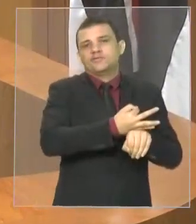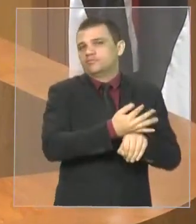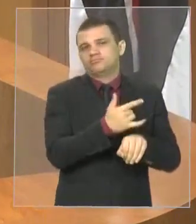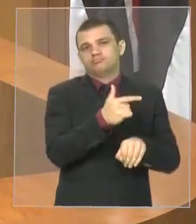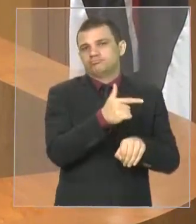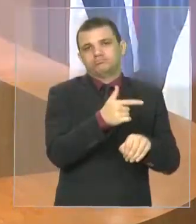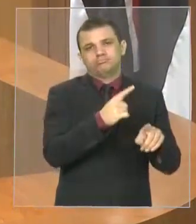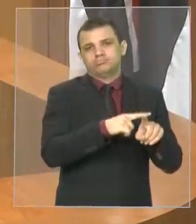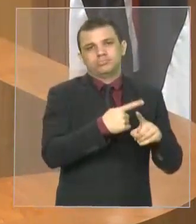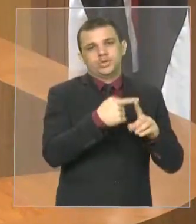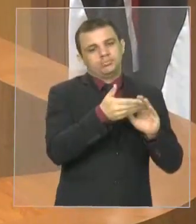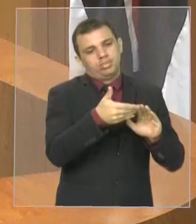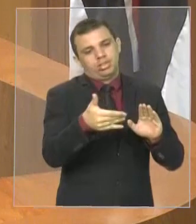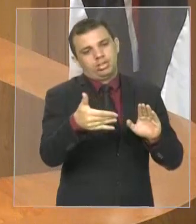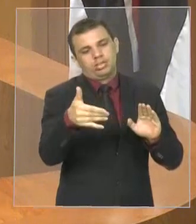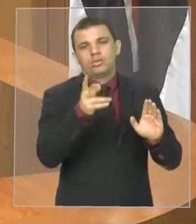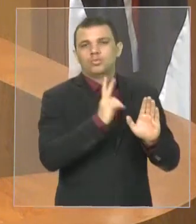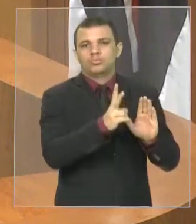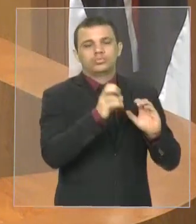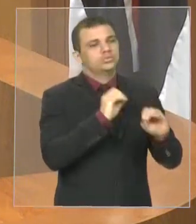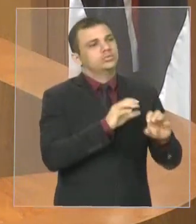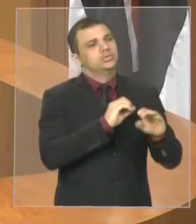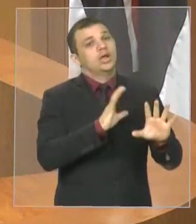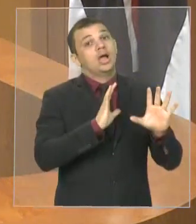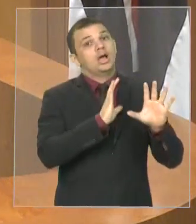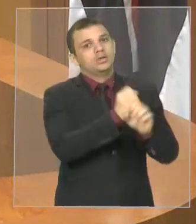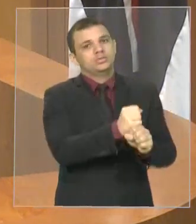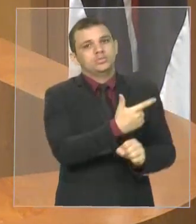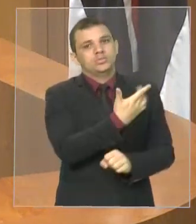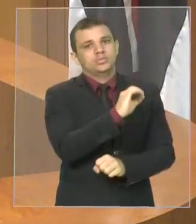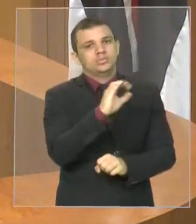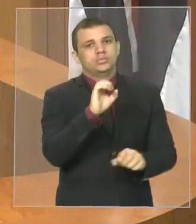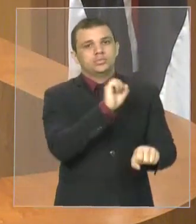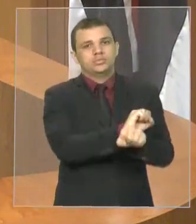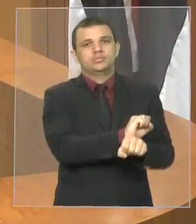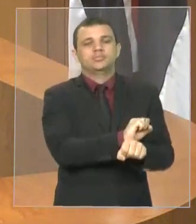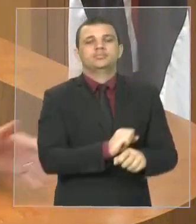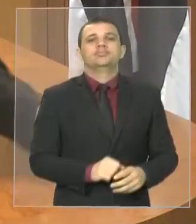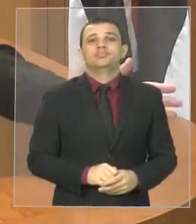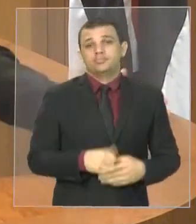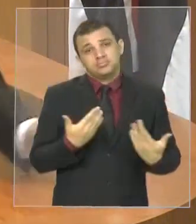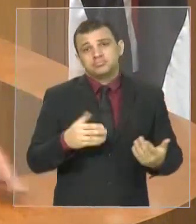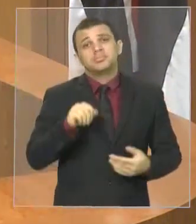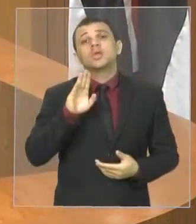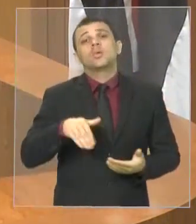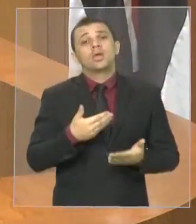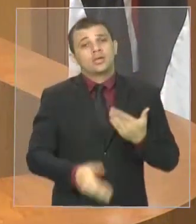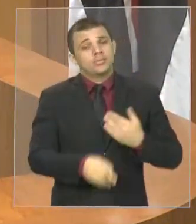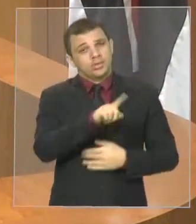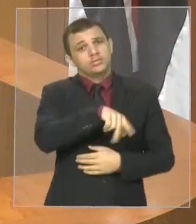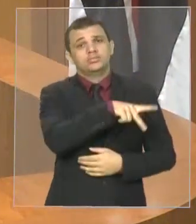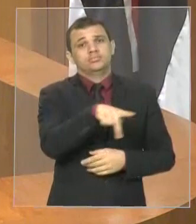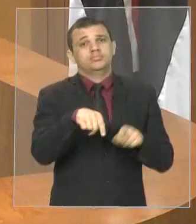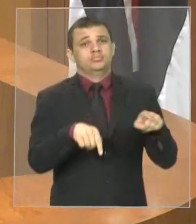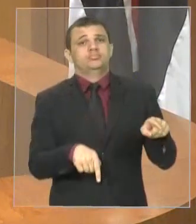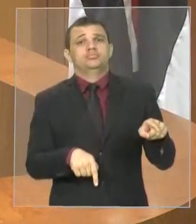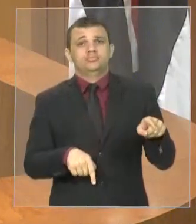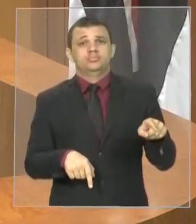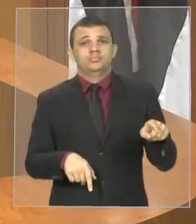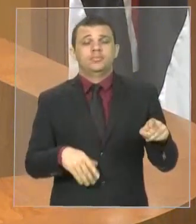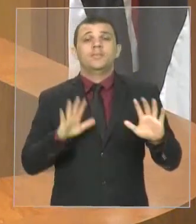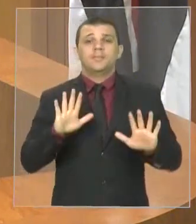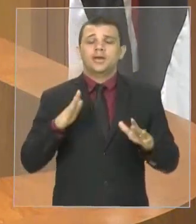são exatamente os professores. Agora, chega a um ponto que a paciência tem limites, que não dá mais